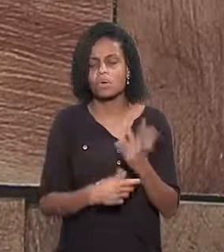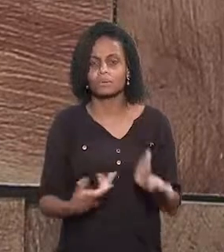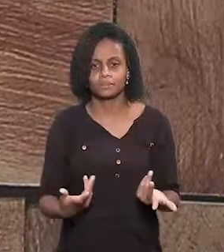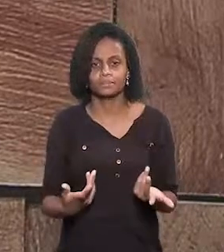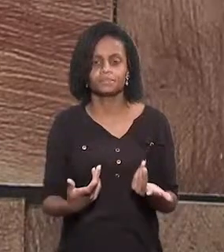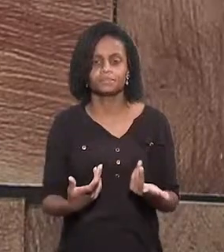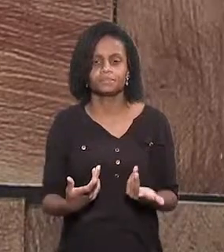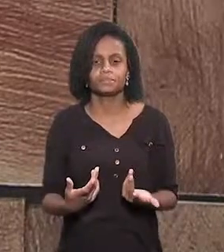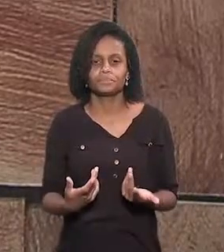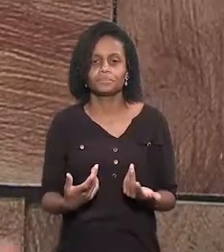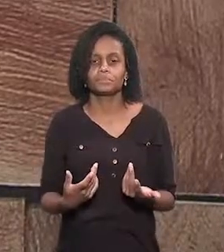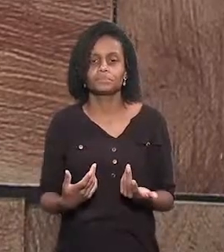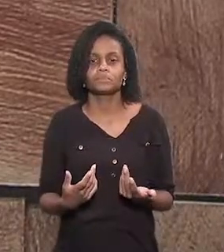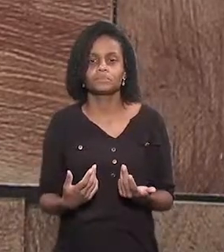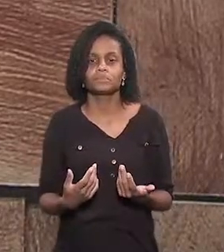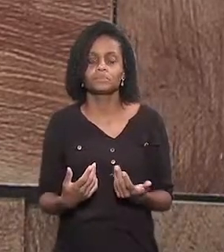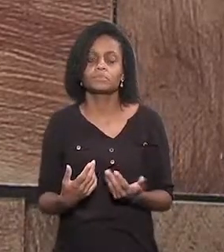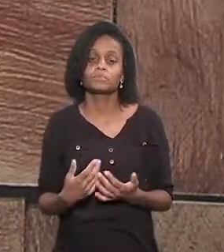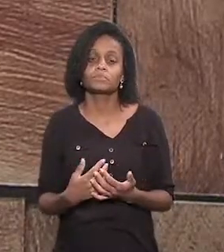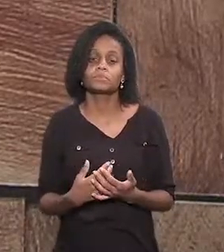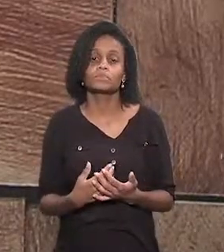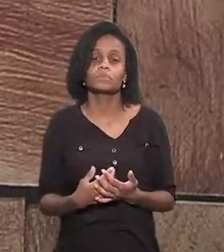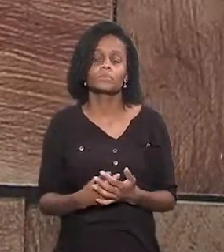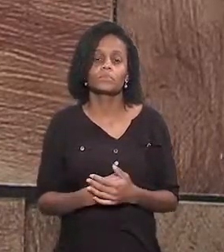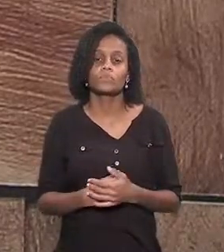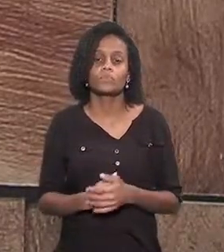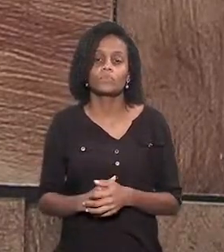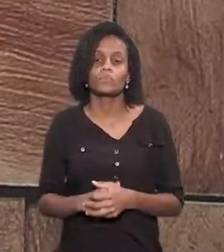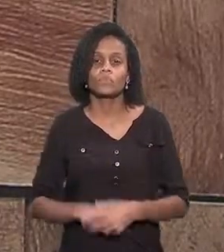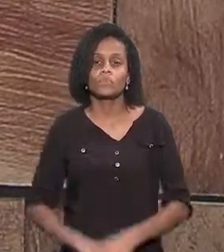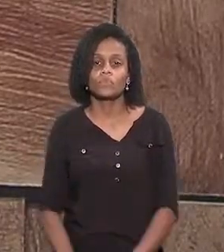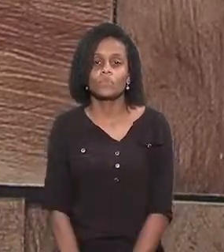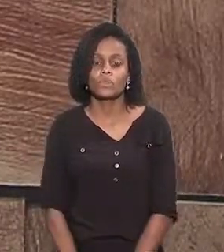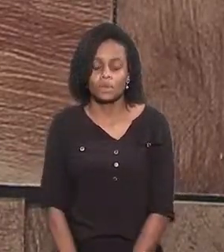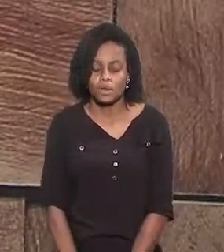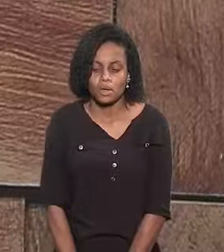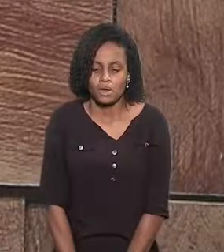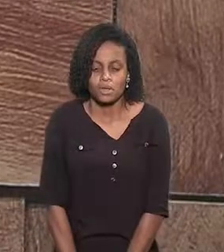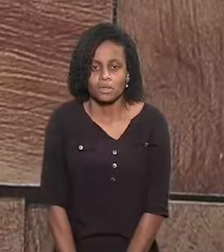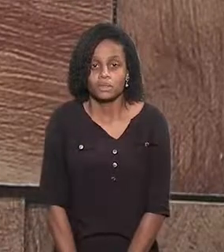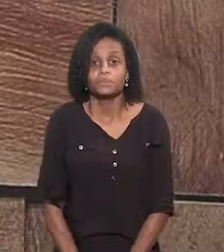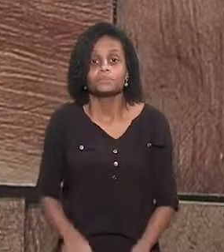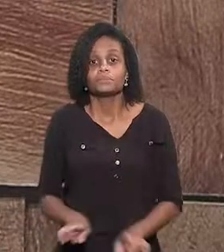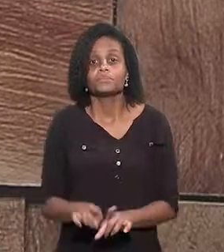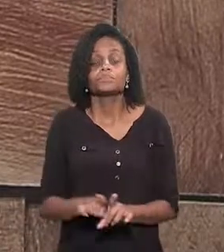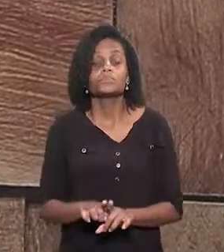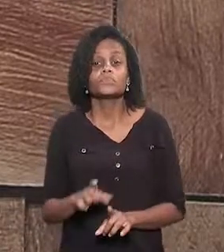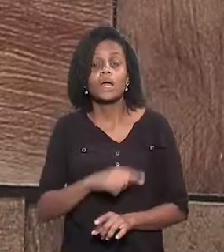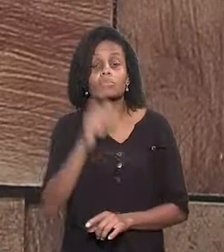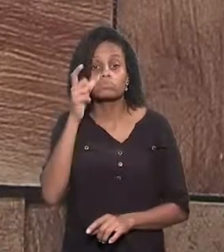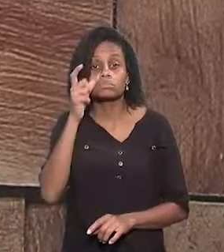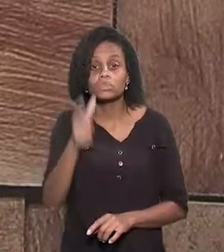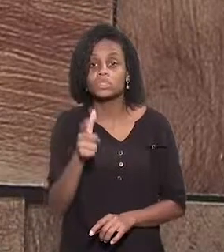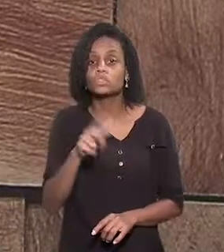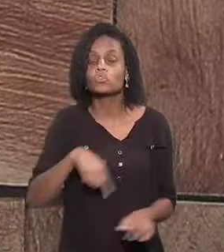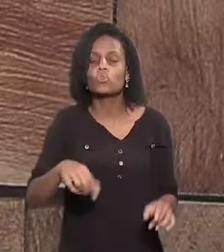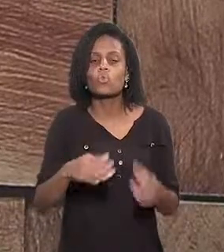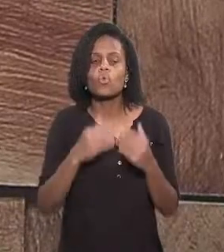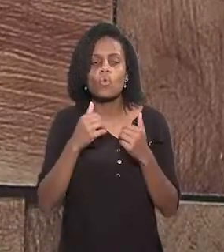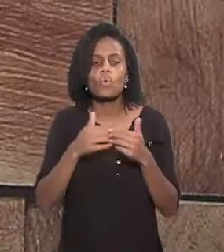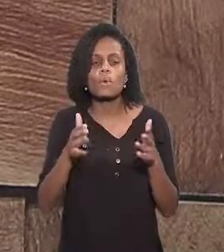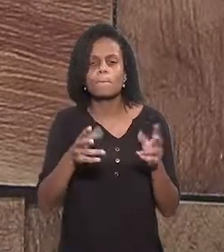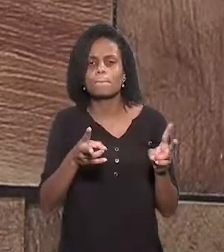comunitária, Voz da Comunidade. Então, sempre somos creditados, né? Isso foi até uma situação interessante, porque a gente começou